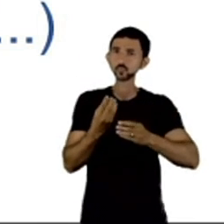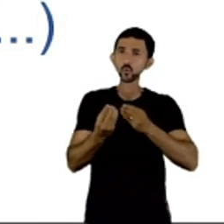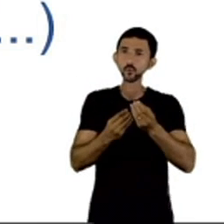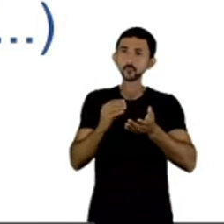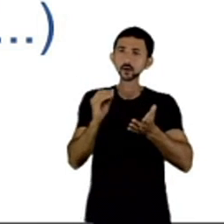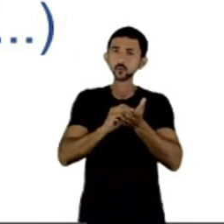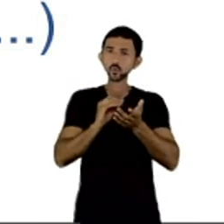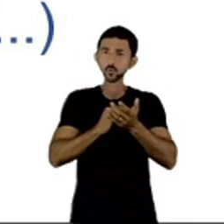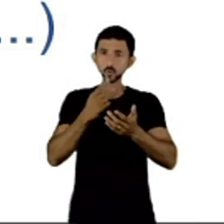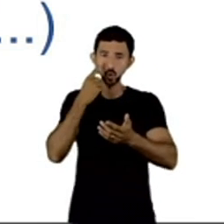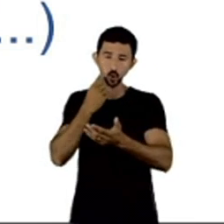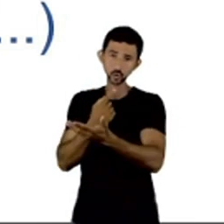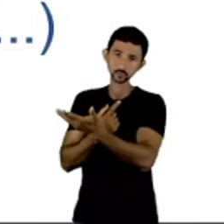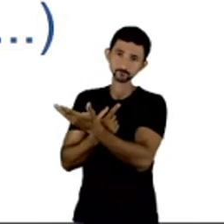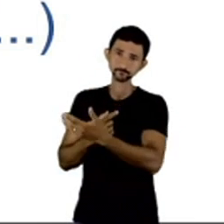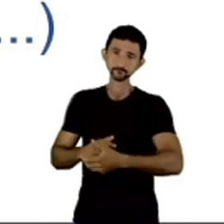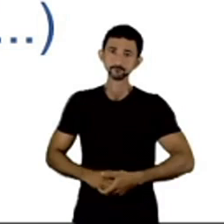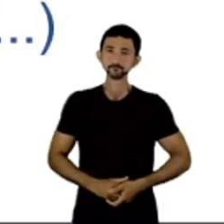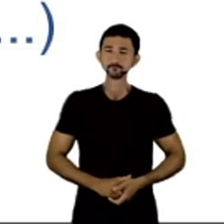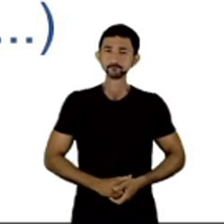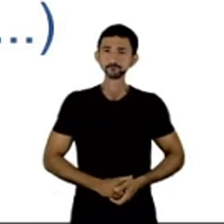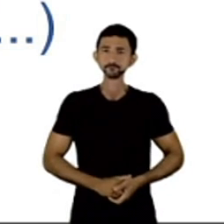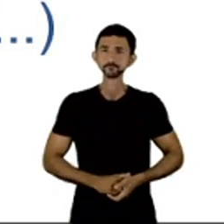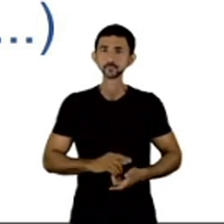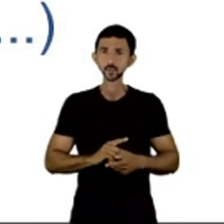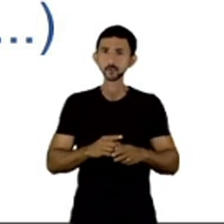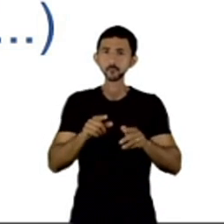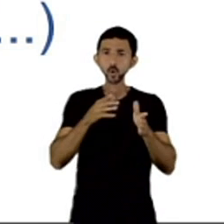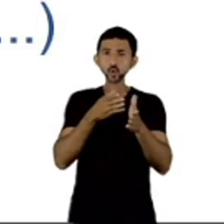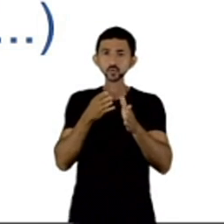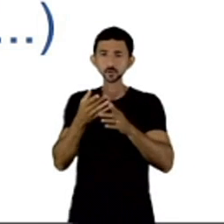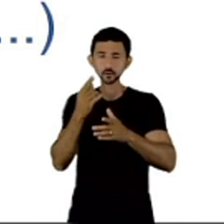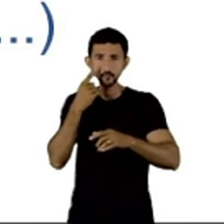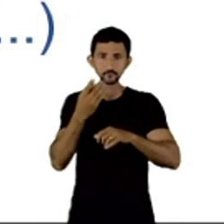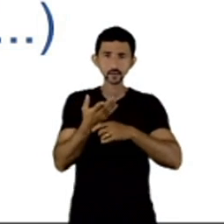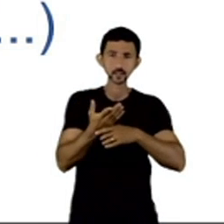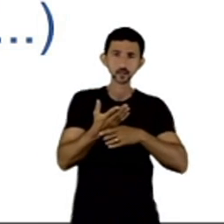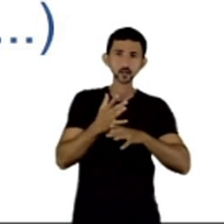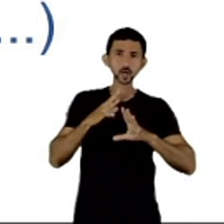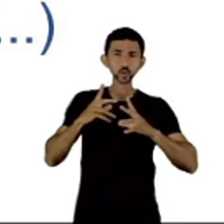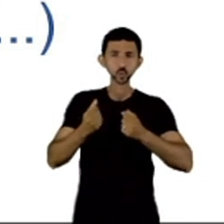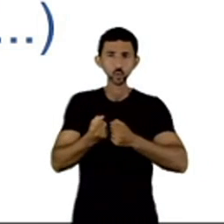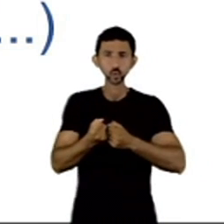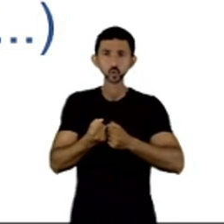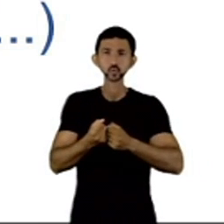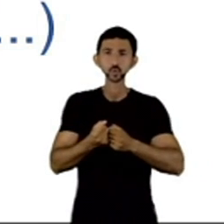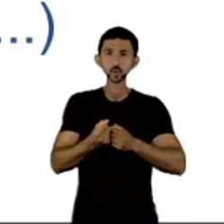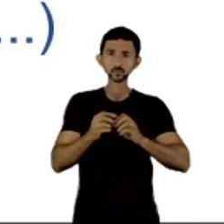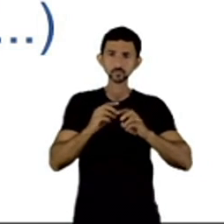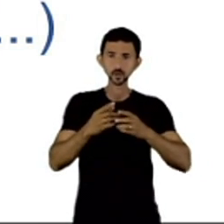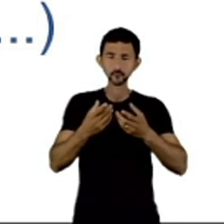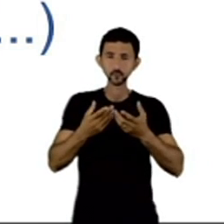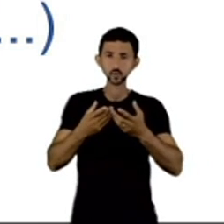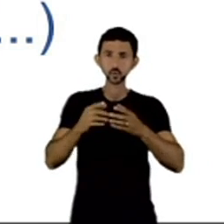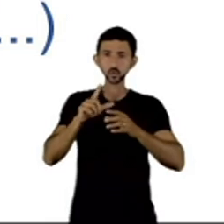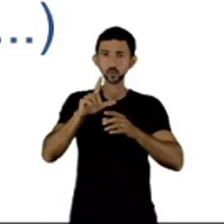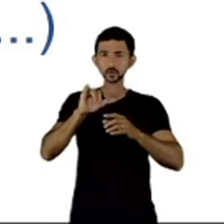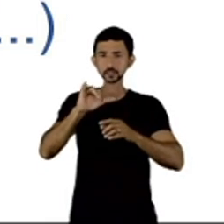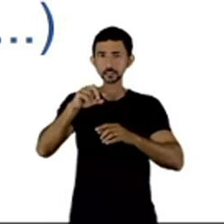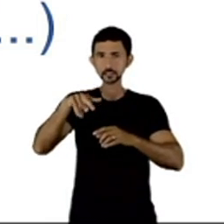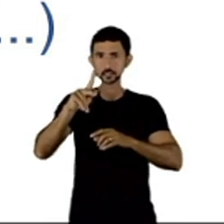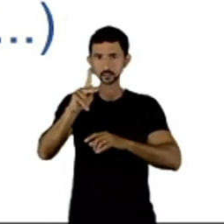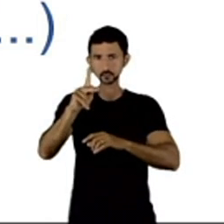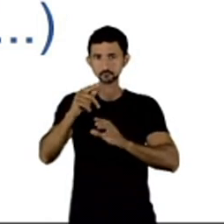que eu trouxe para a nossa aula de hoje e que você pode acessar, se quiser, integralmente no link que eu vou te mostrar daqui